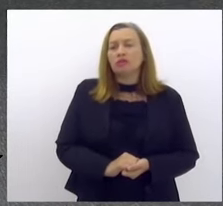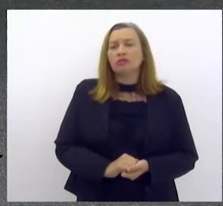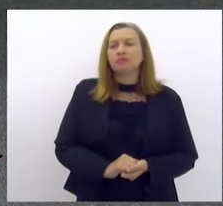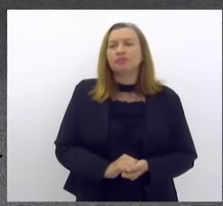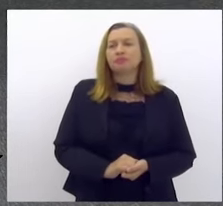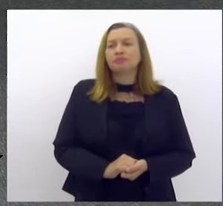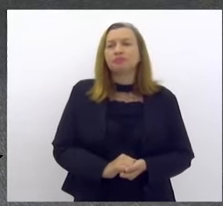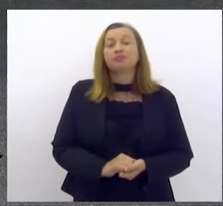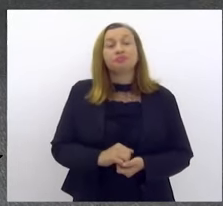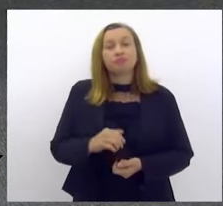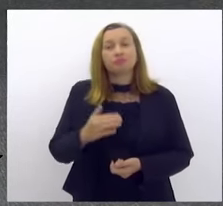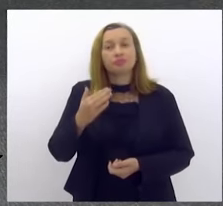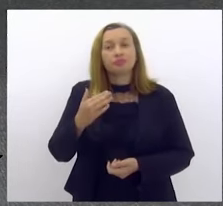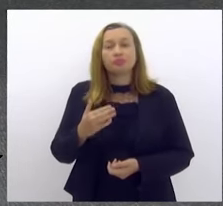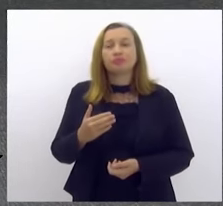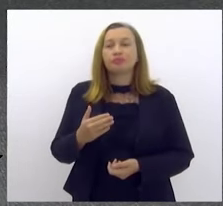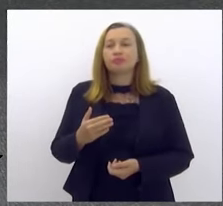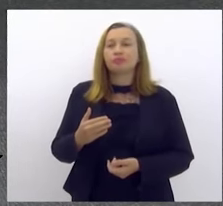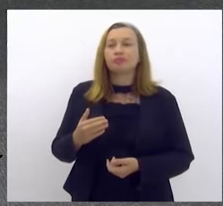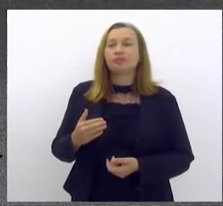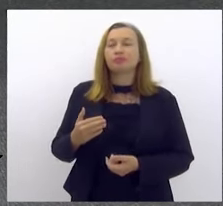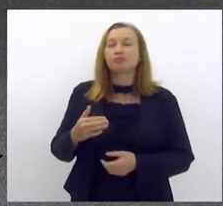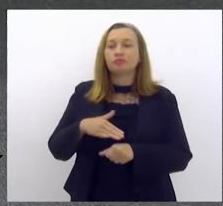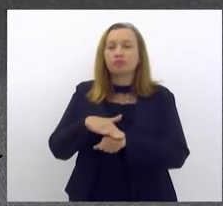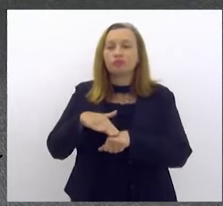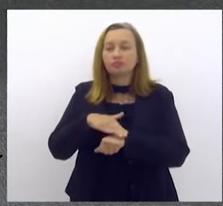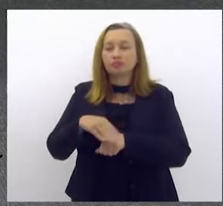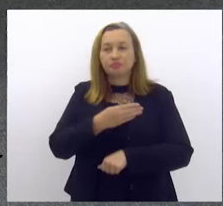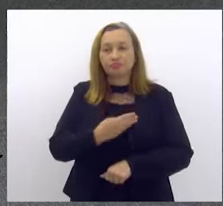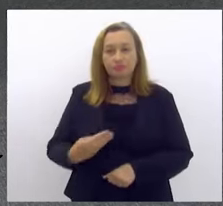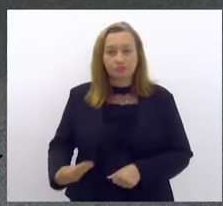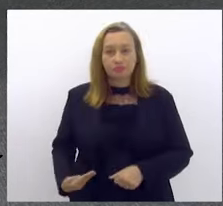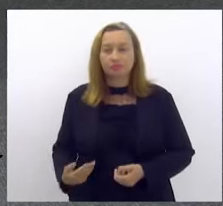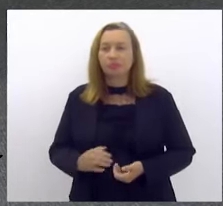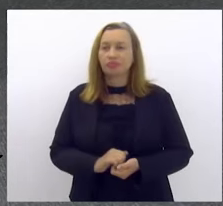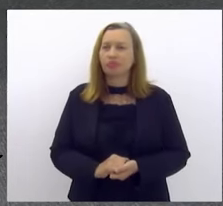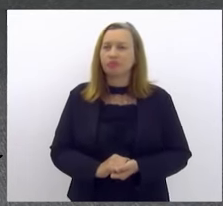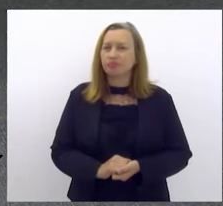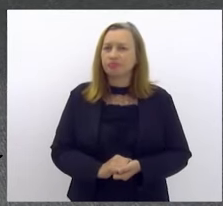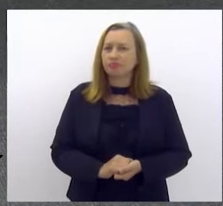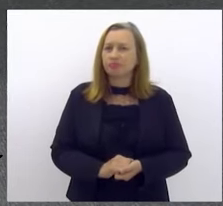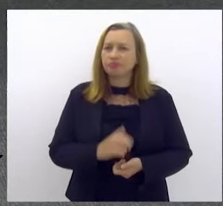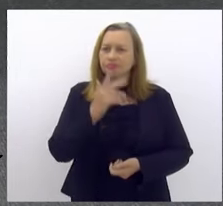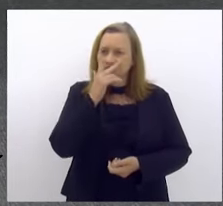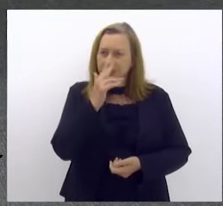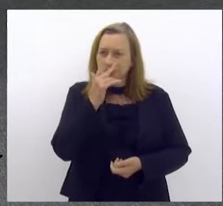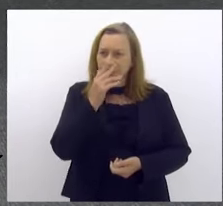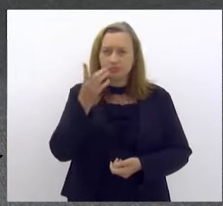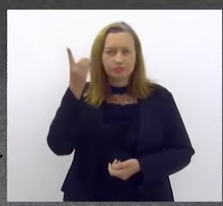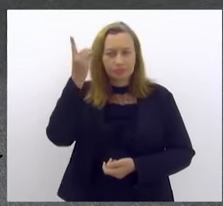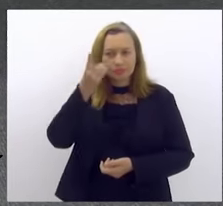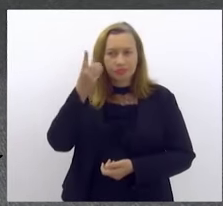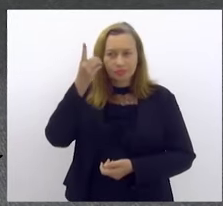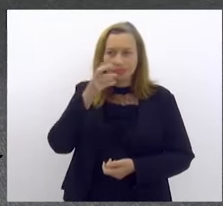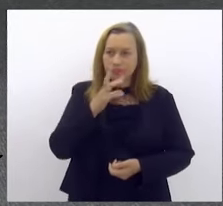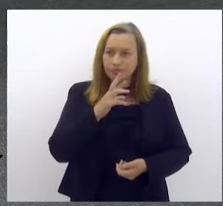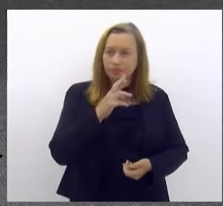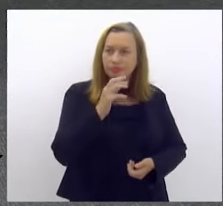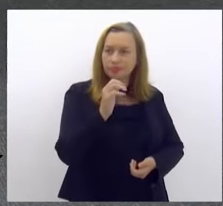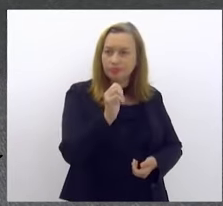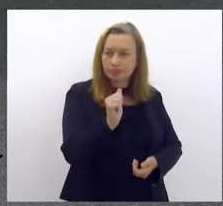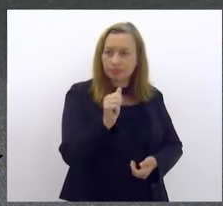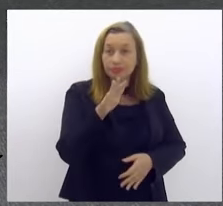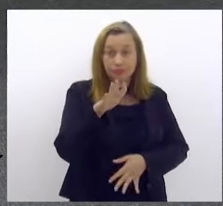manifestamos o entendimento com o governador. Mas me parece que o deputado Rodrigo Amorim, nesta